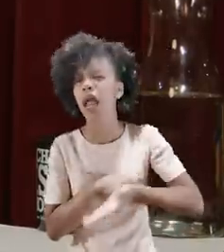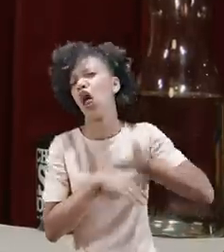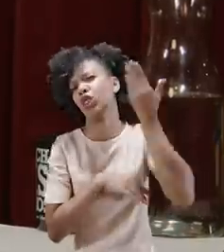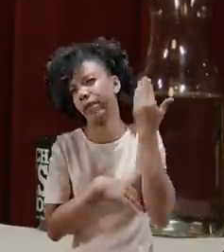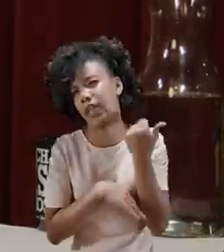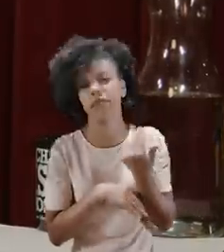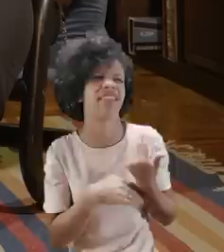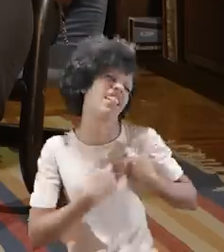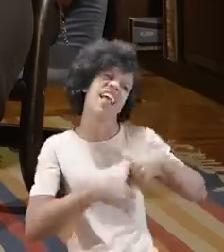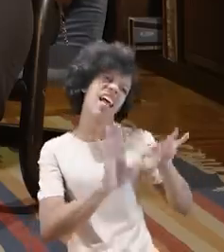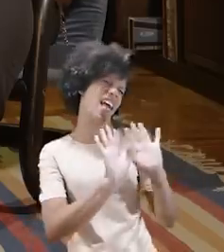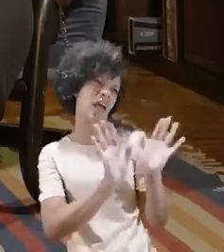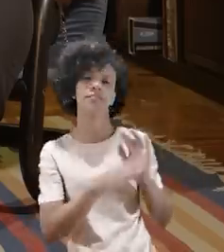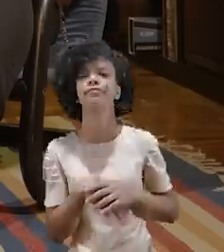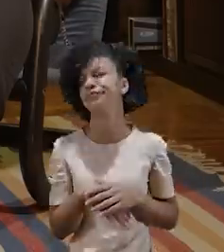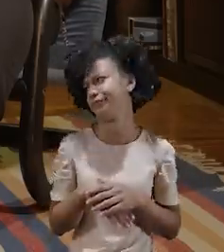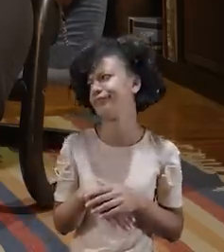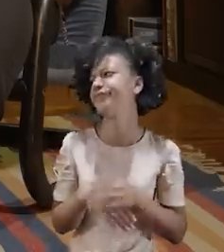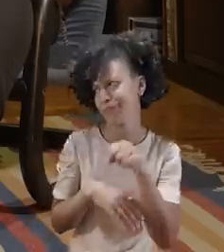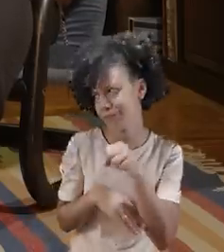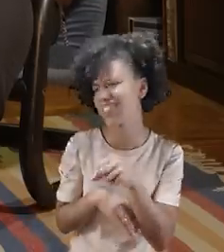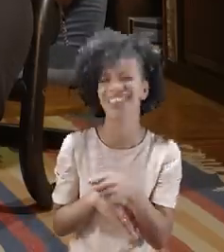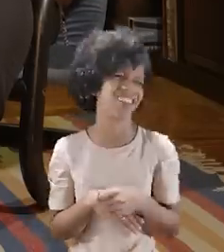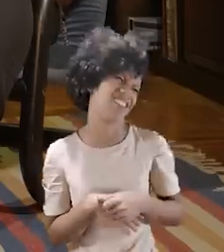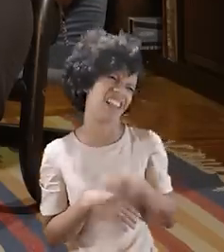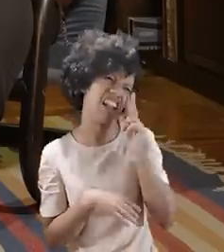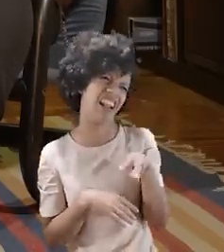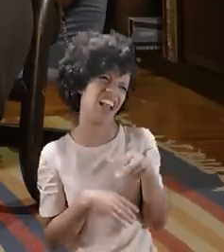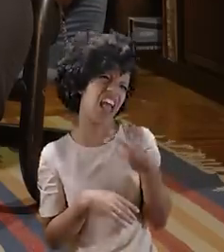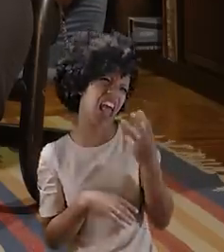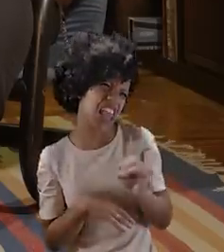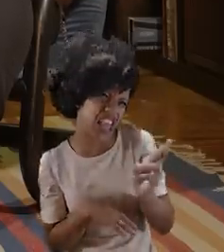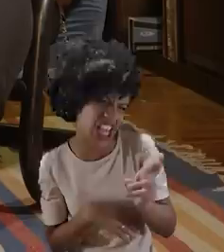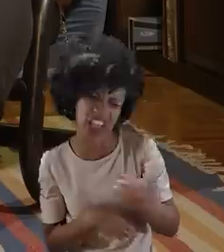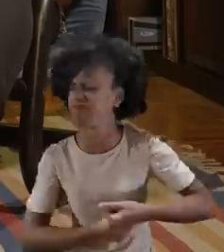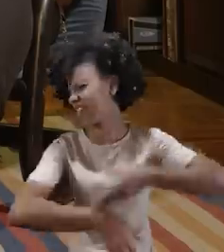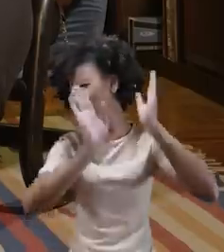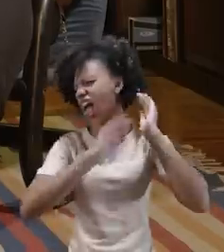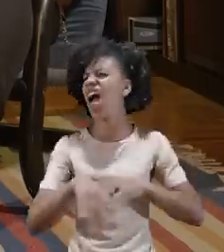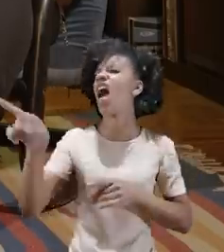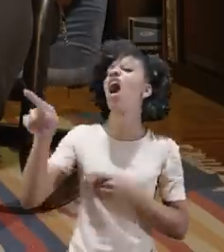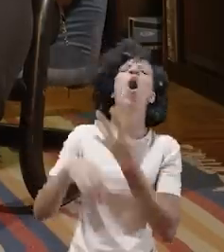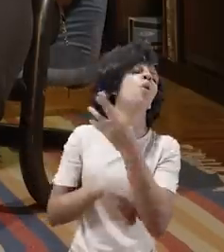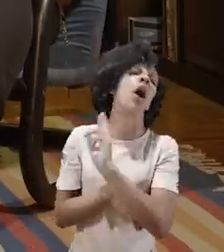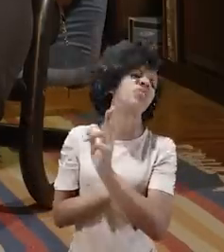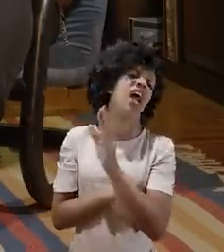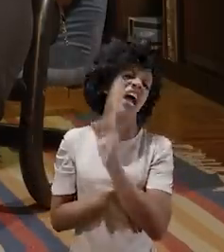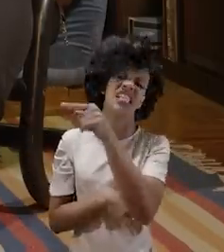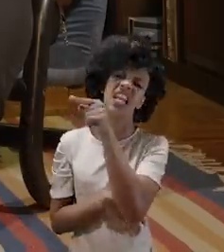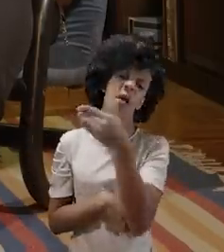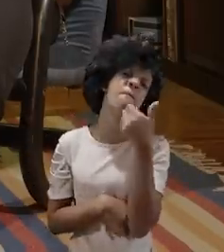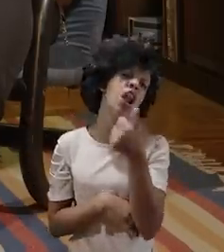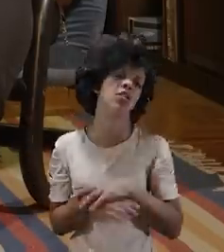não precisa fazer nada r$ 4 Meu pai disse que você vai gastar 30 raiva cortar seu cabelo ali é quatro reais deve um